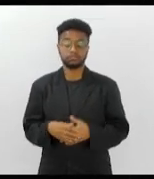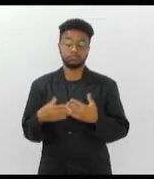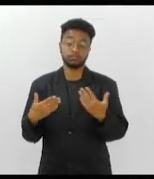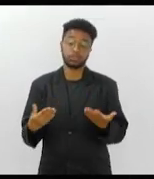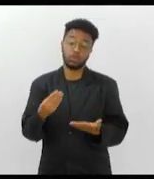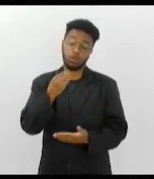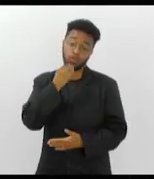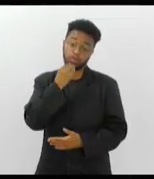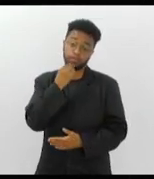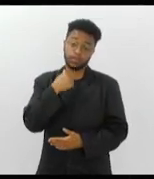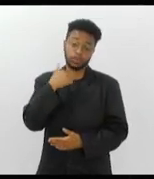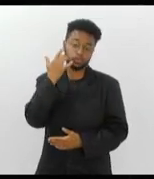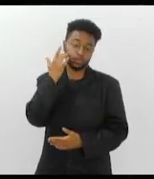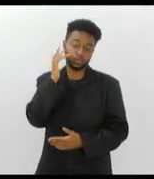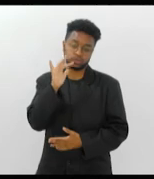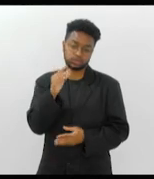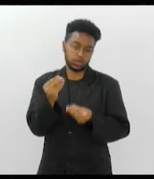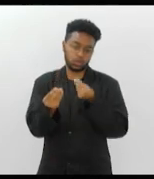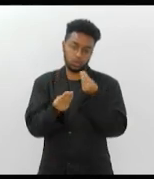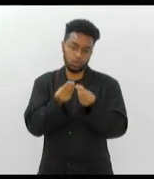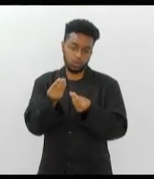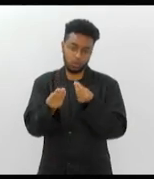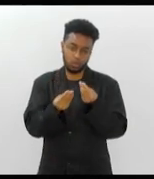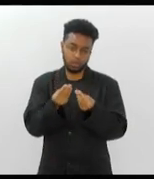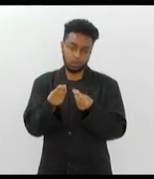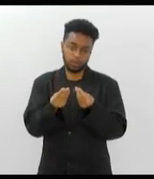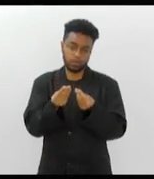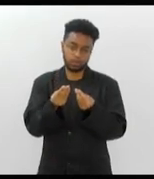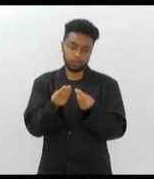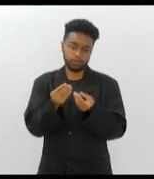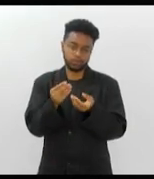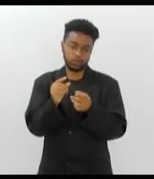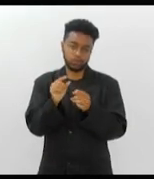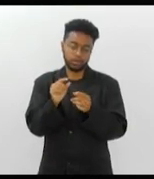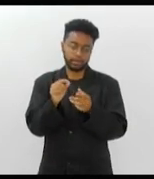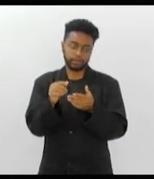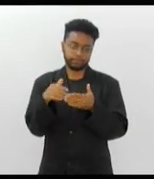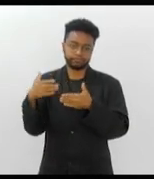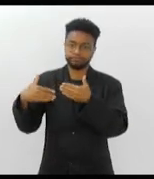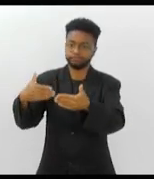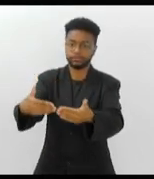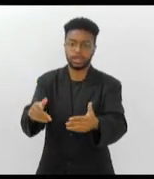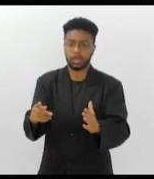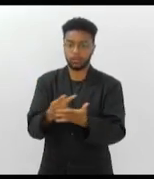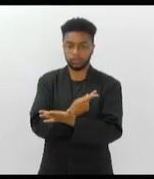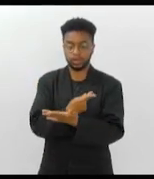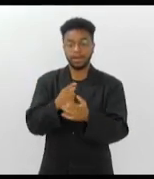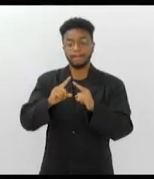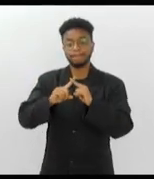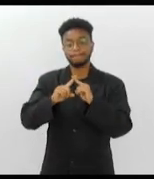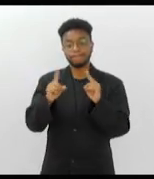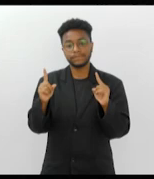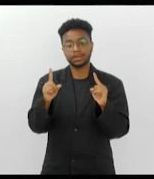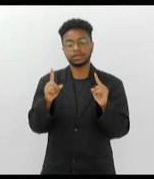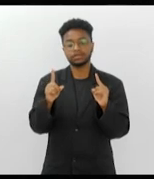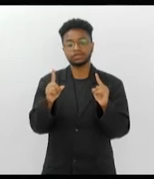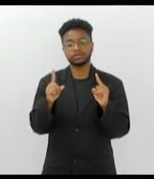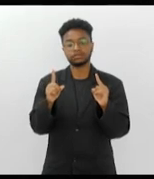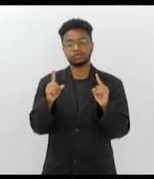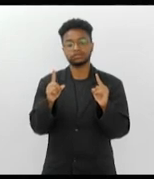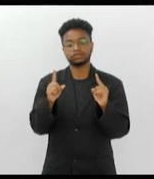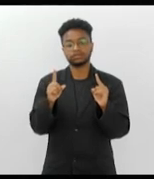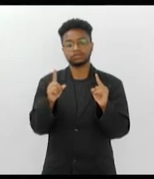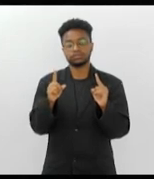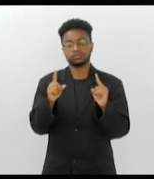Evidentemente, não sei como tal fato será desdobrado. Mas, se entrarem aí